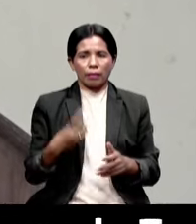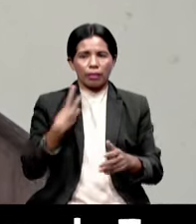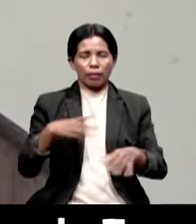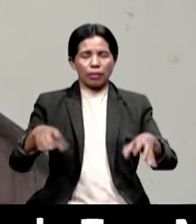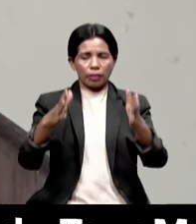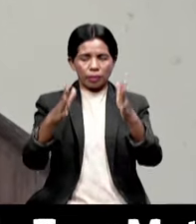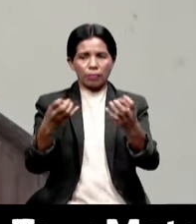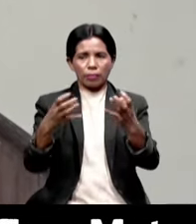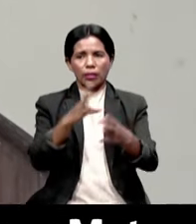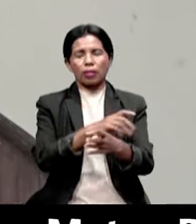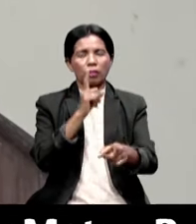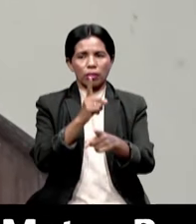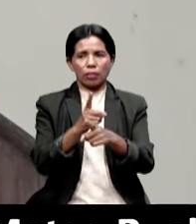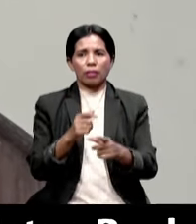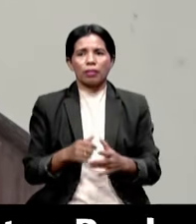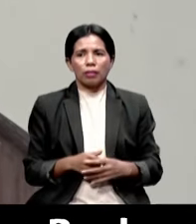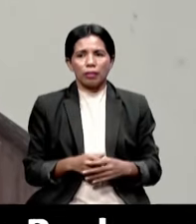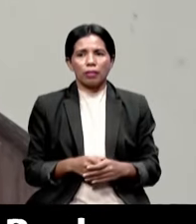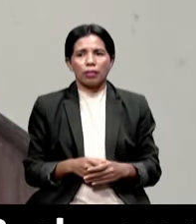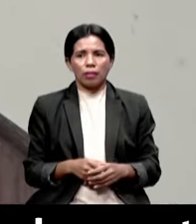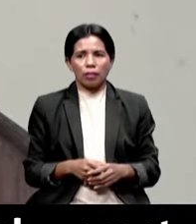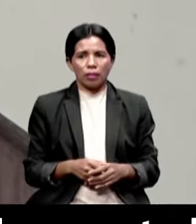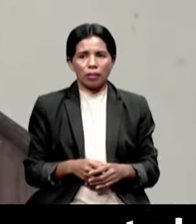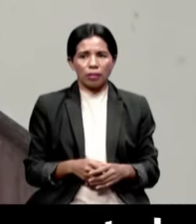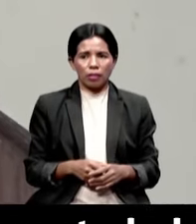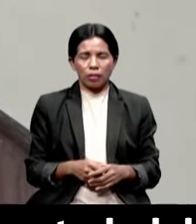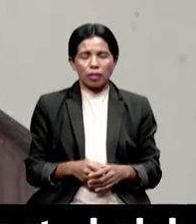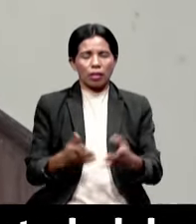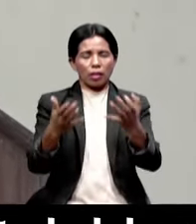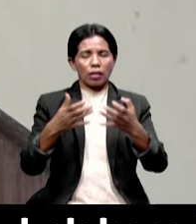humanos baratos, não é barato nem. Vontade de ser Gaudiá.